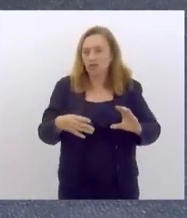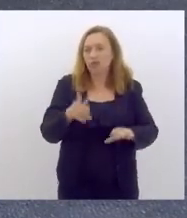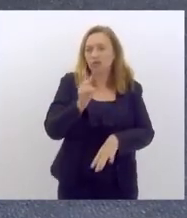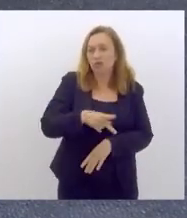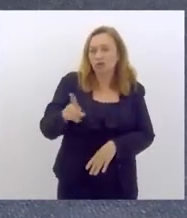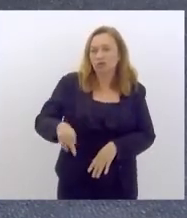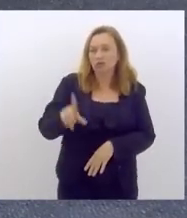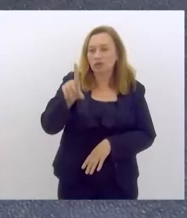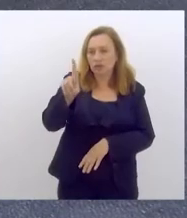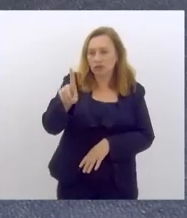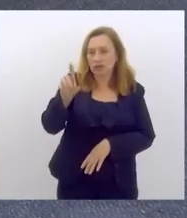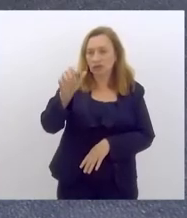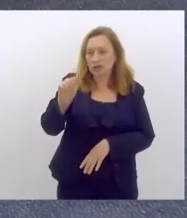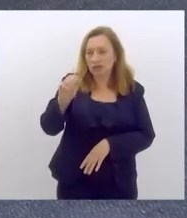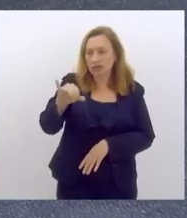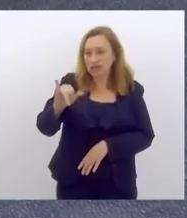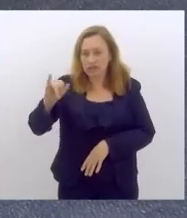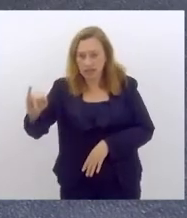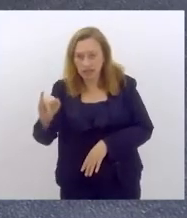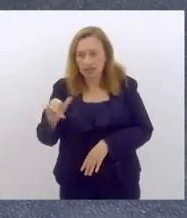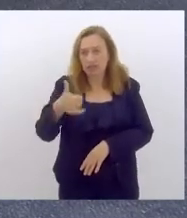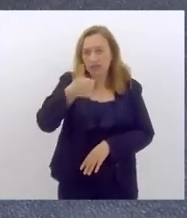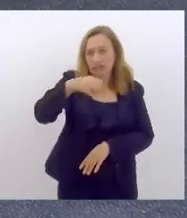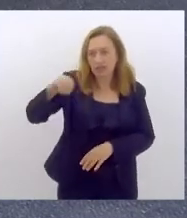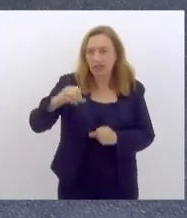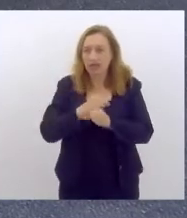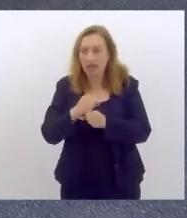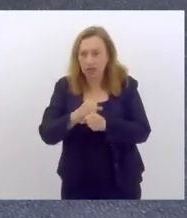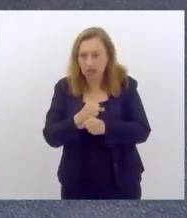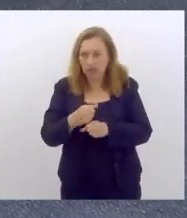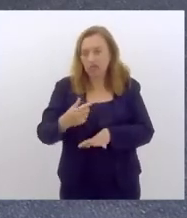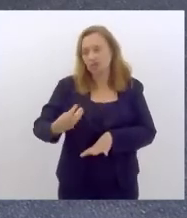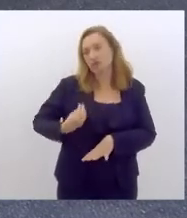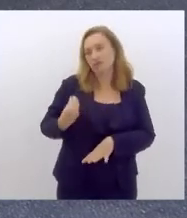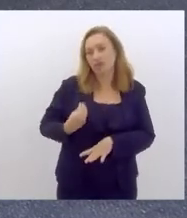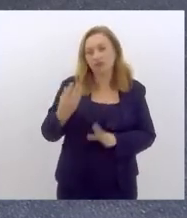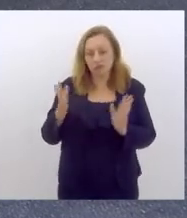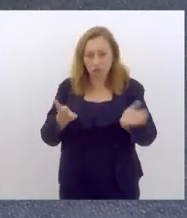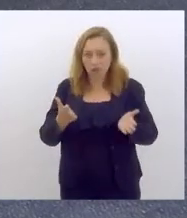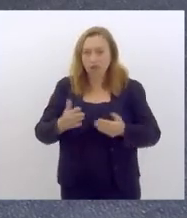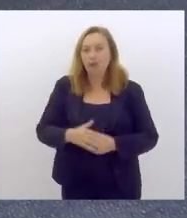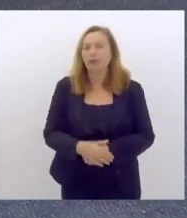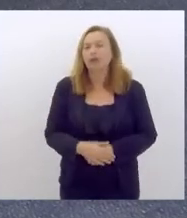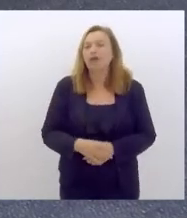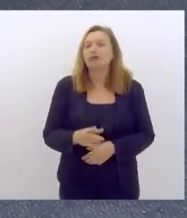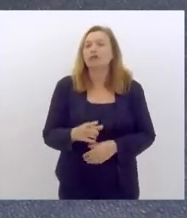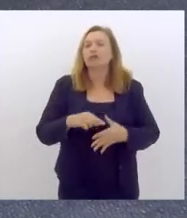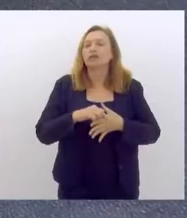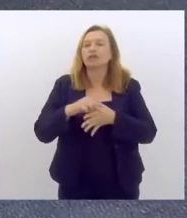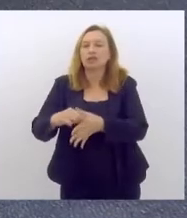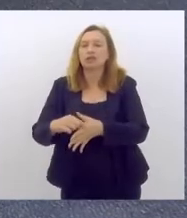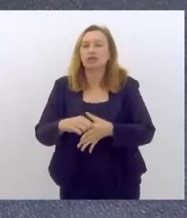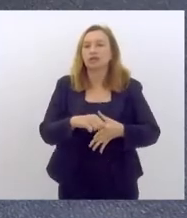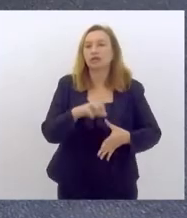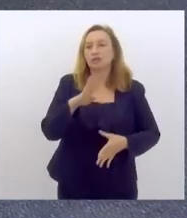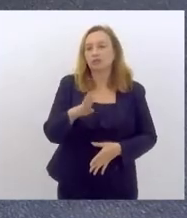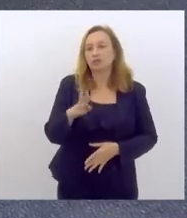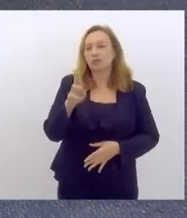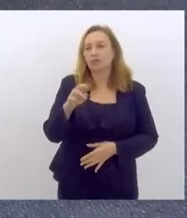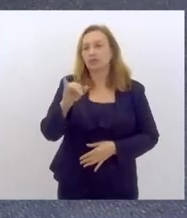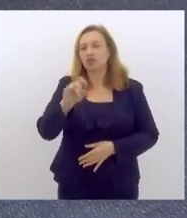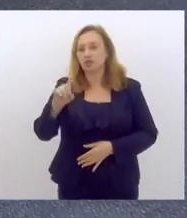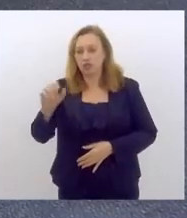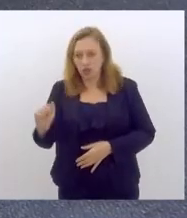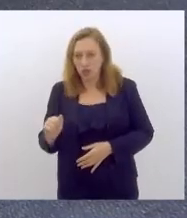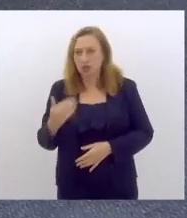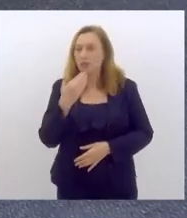Darcy Ribeiro, que faria 100 anos esse ano, se vivo fosse, e do nosso líder, Leonel Brizola. E eu